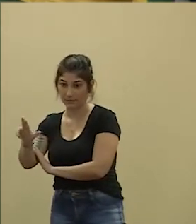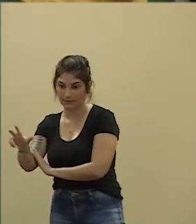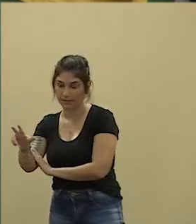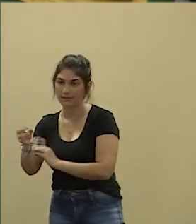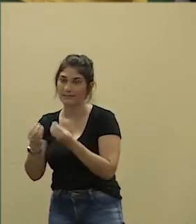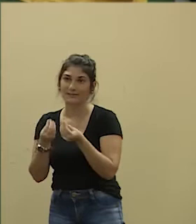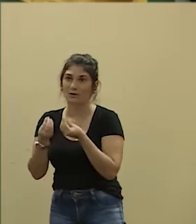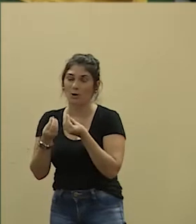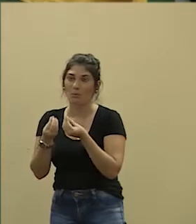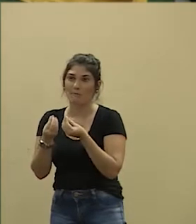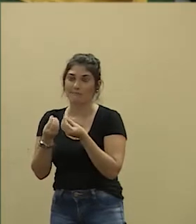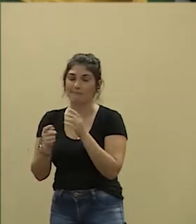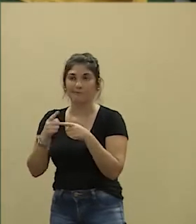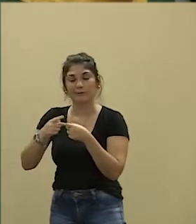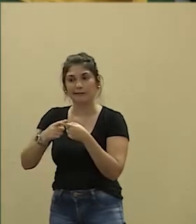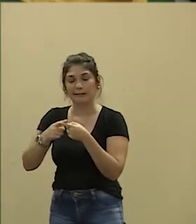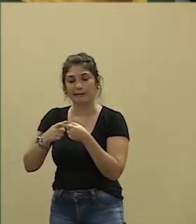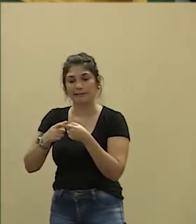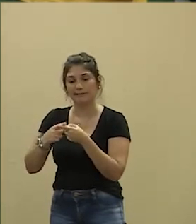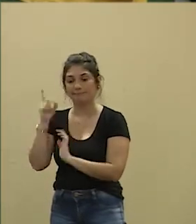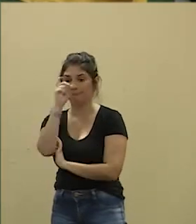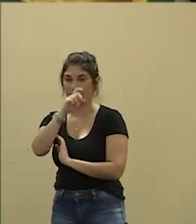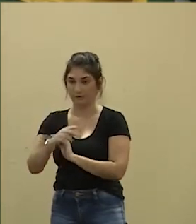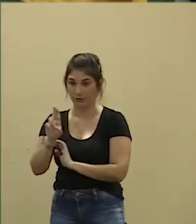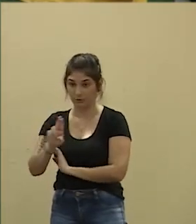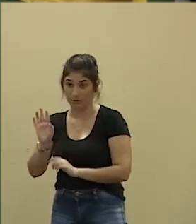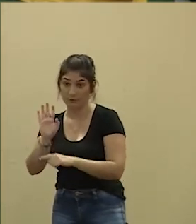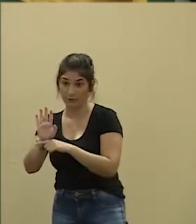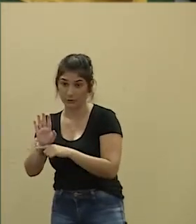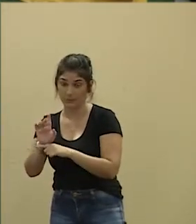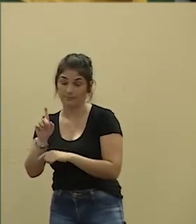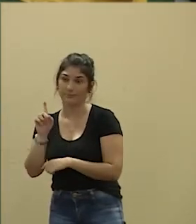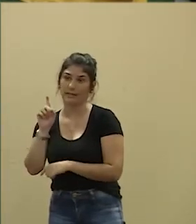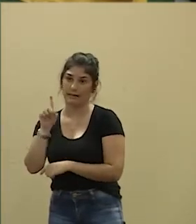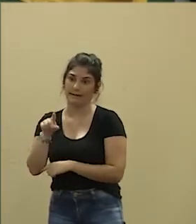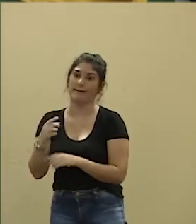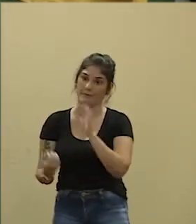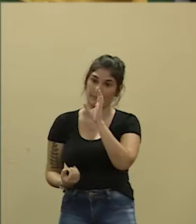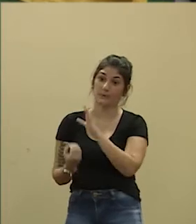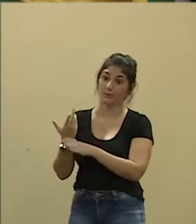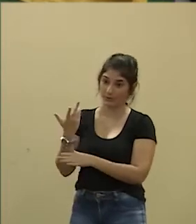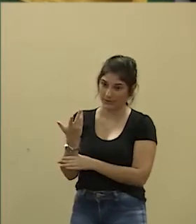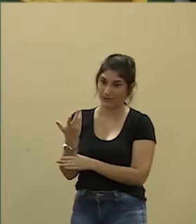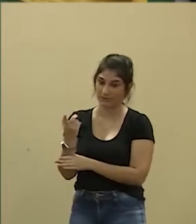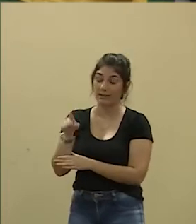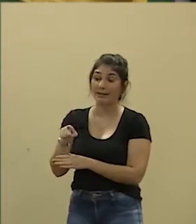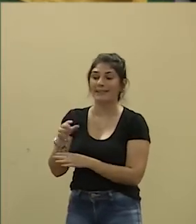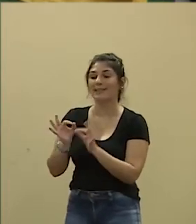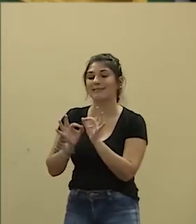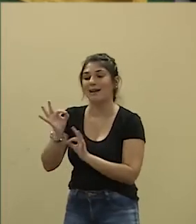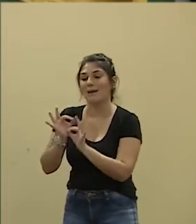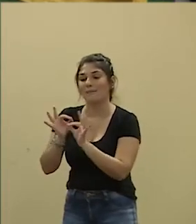produção audiovisual nome da palestra produção multimídia é realmente uma produção que é uma produção você tem que levantar planejar e executar